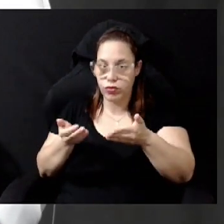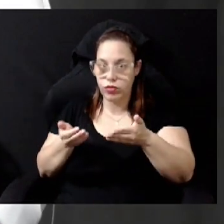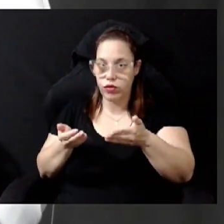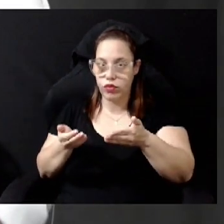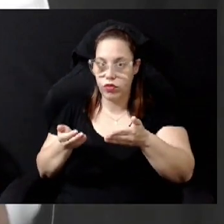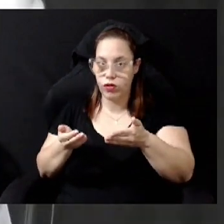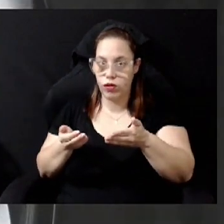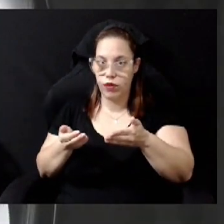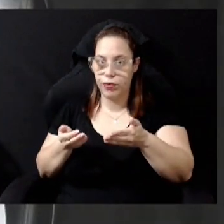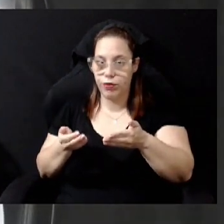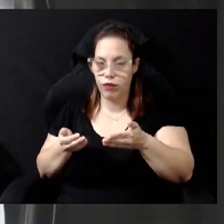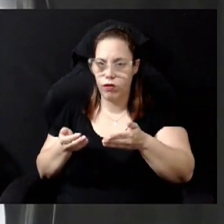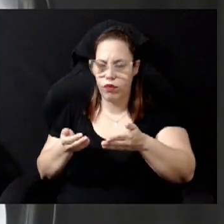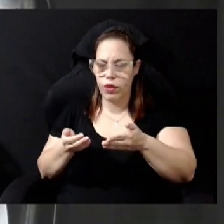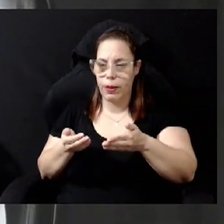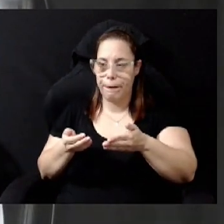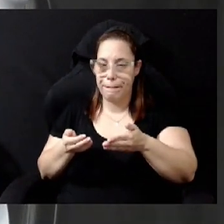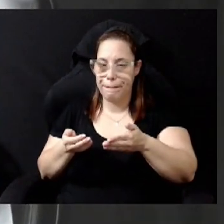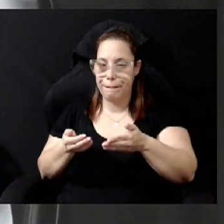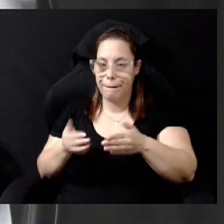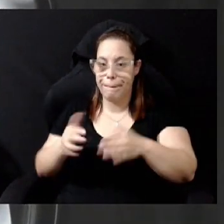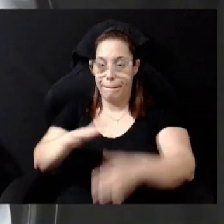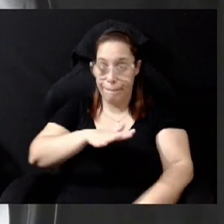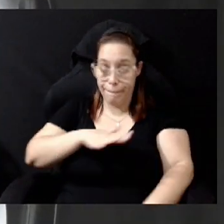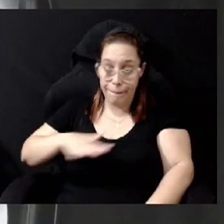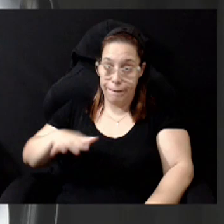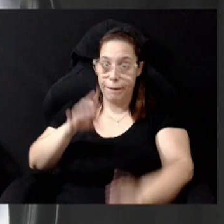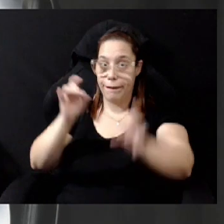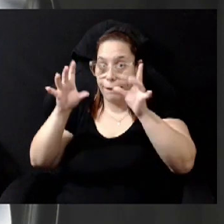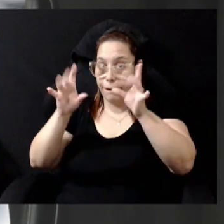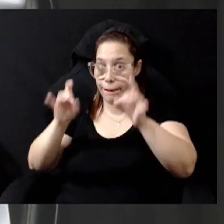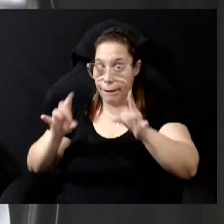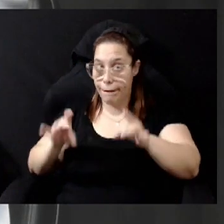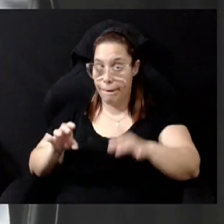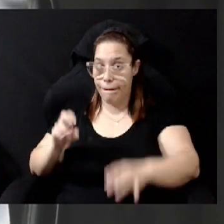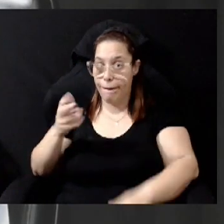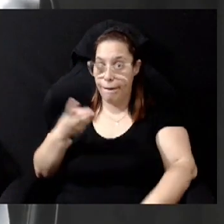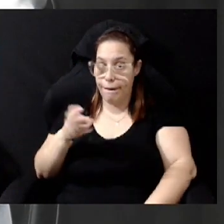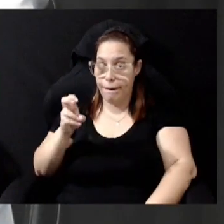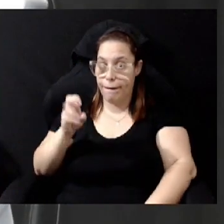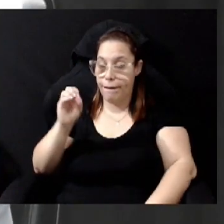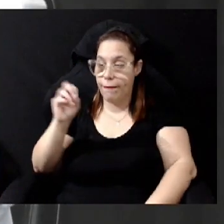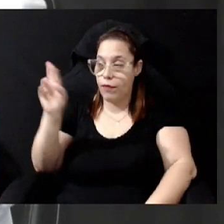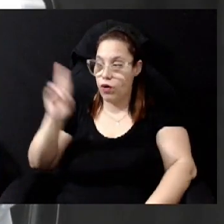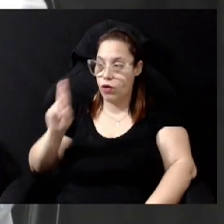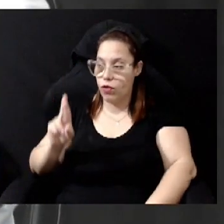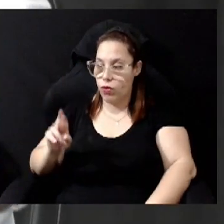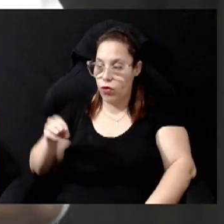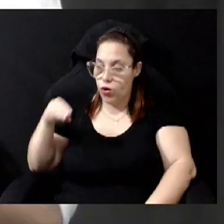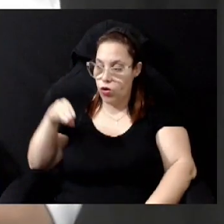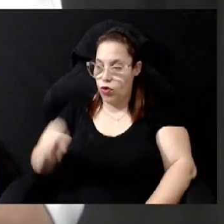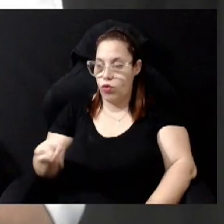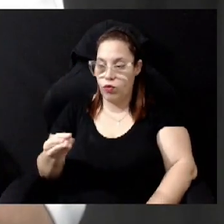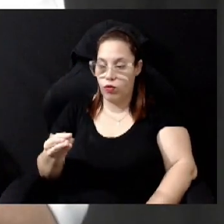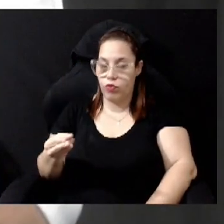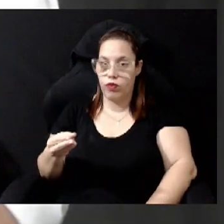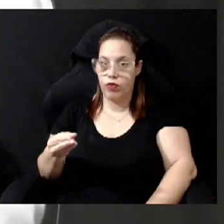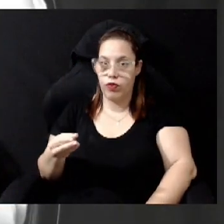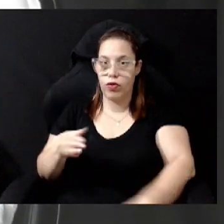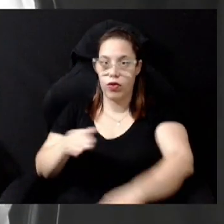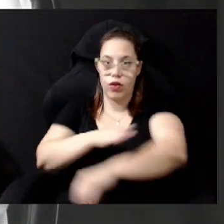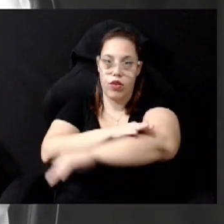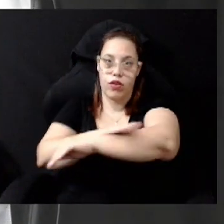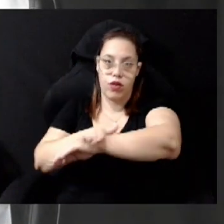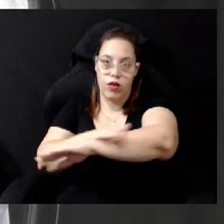tratando da região, especificamente da região, são 250 milhões. O investimento nos asfaltos da cidade de Campinas